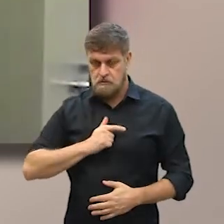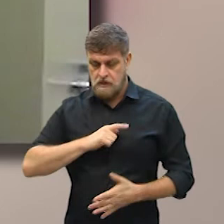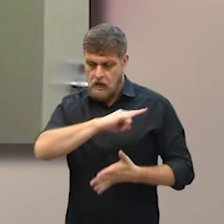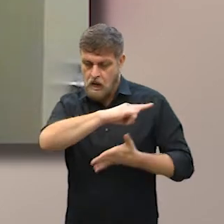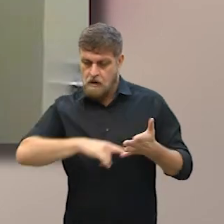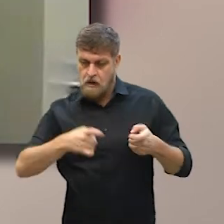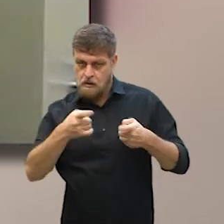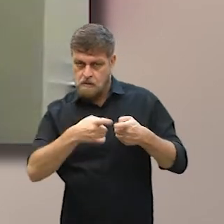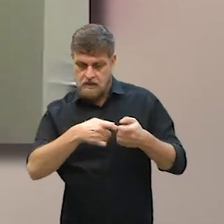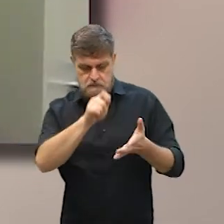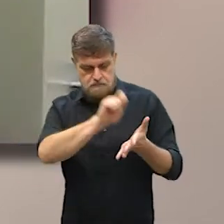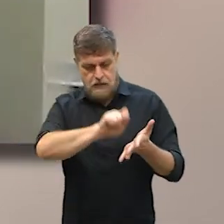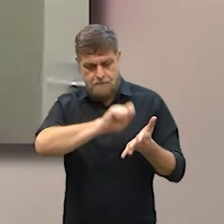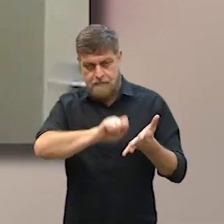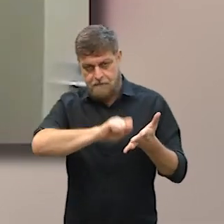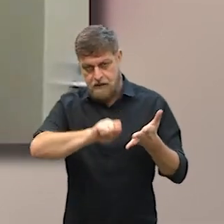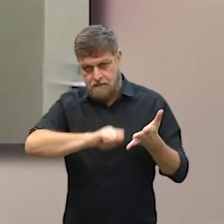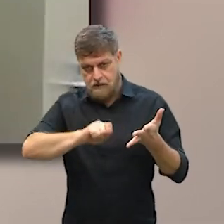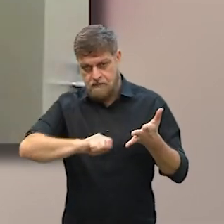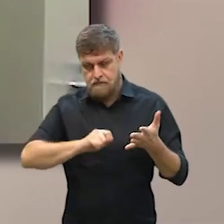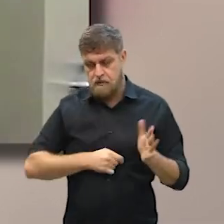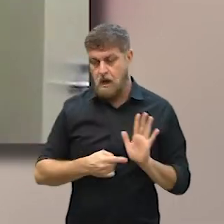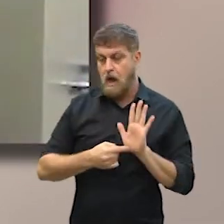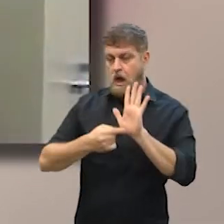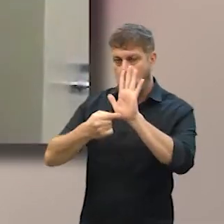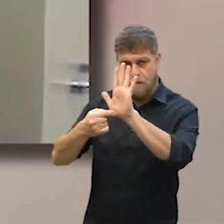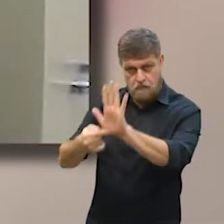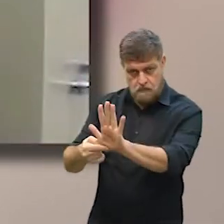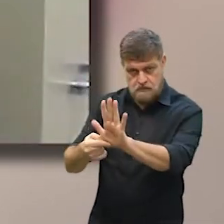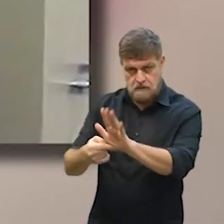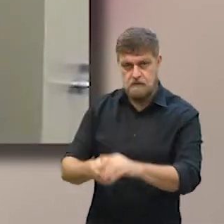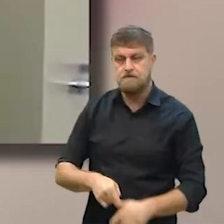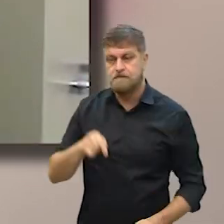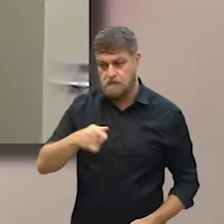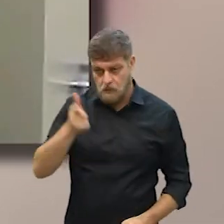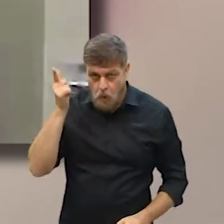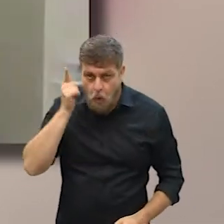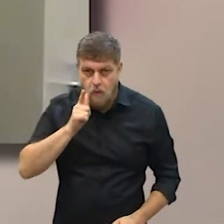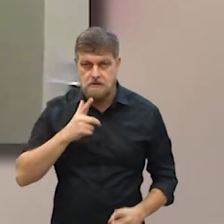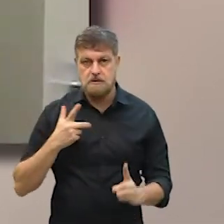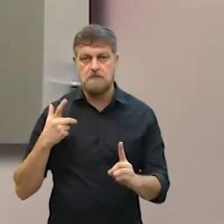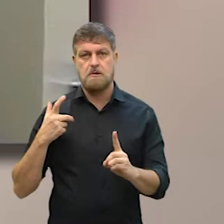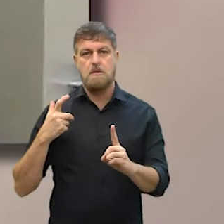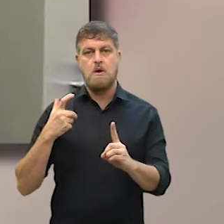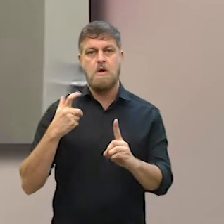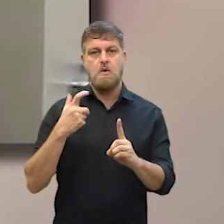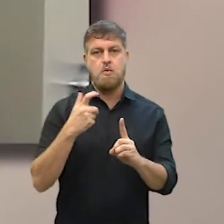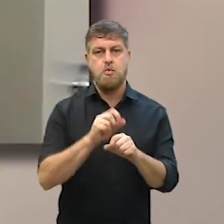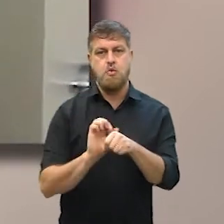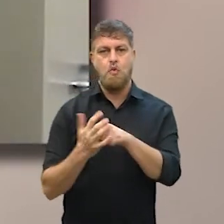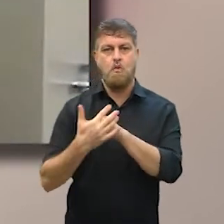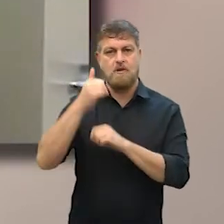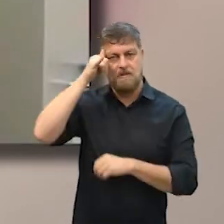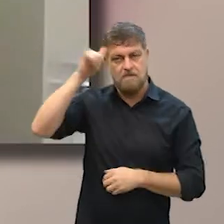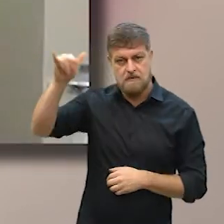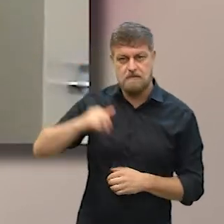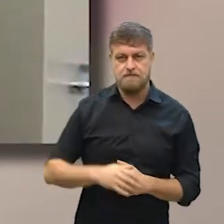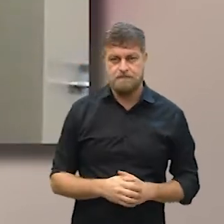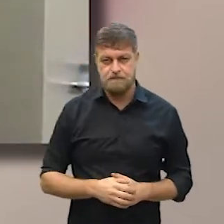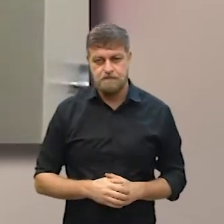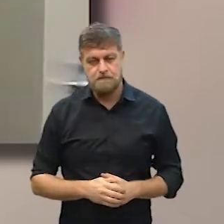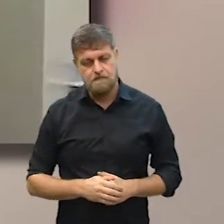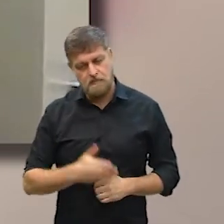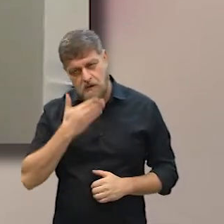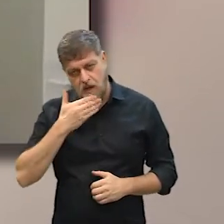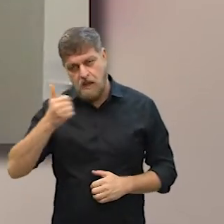algum laudo médico vocês até só uma reta uma prescrição médica isso a fazer a sua